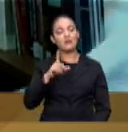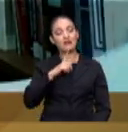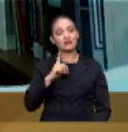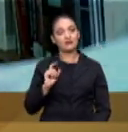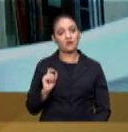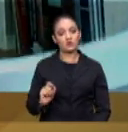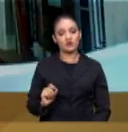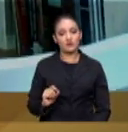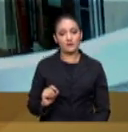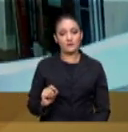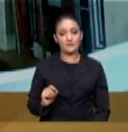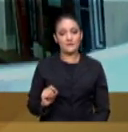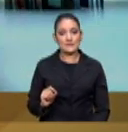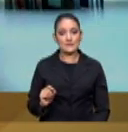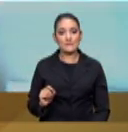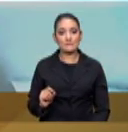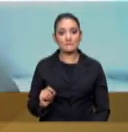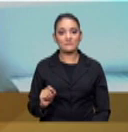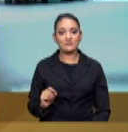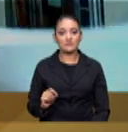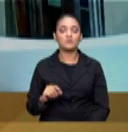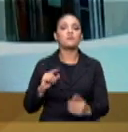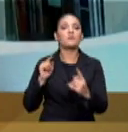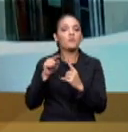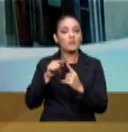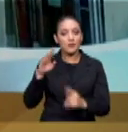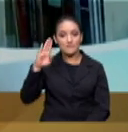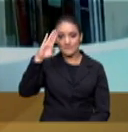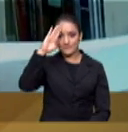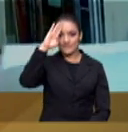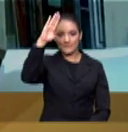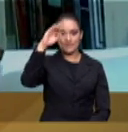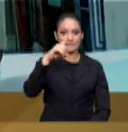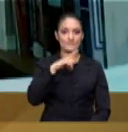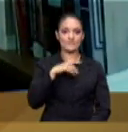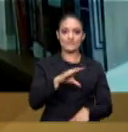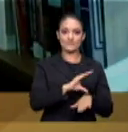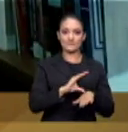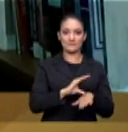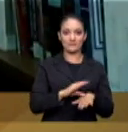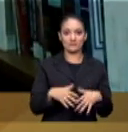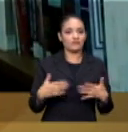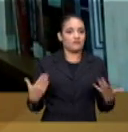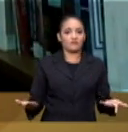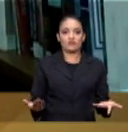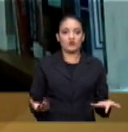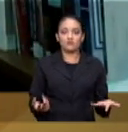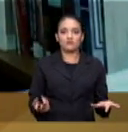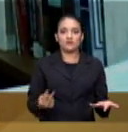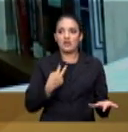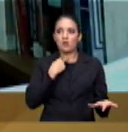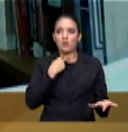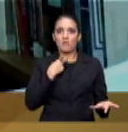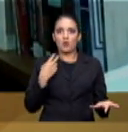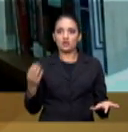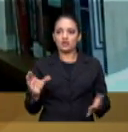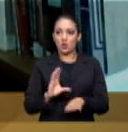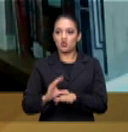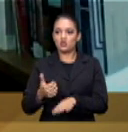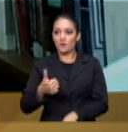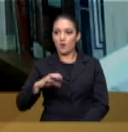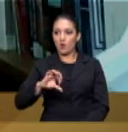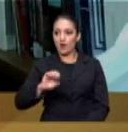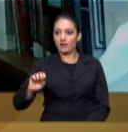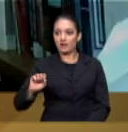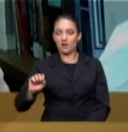infirmar justamente aquele propósito central da Constituição. Portanto, não pode ser acolhido pela Constituição de 88. Ele